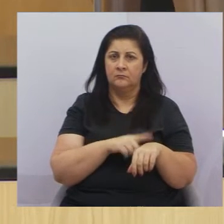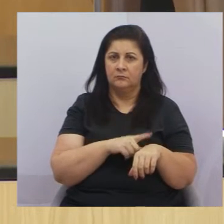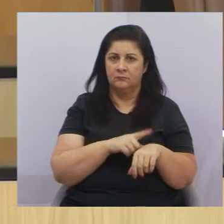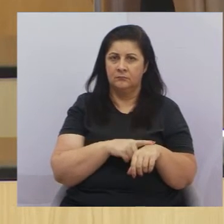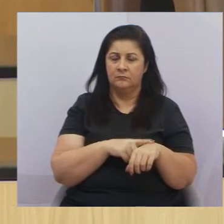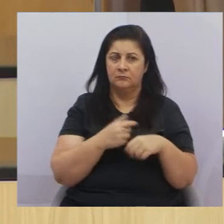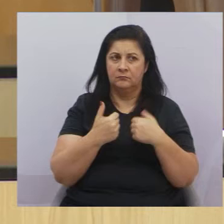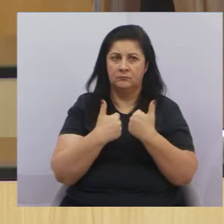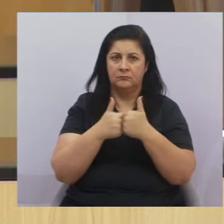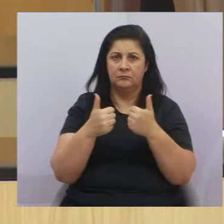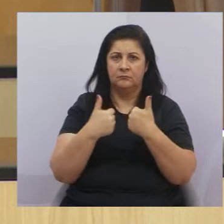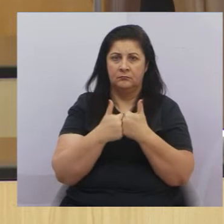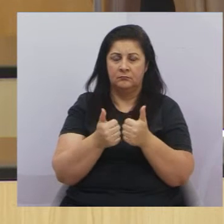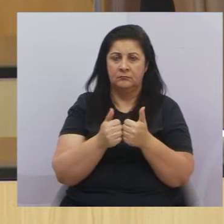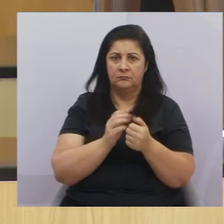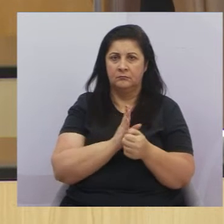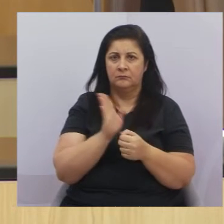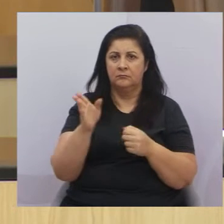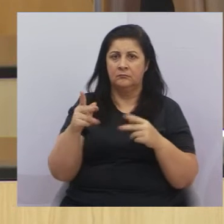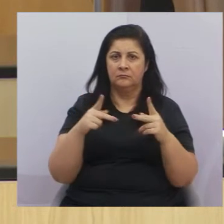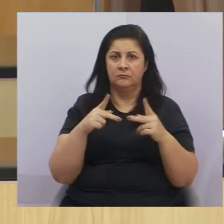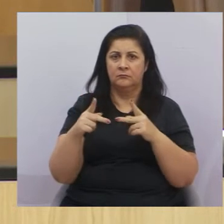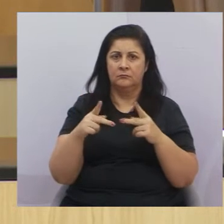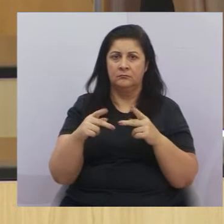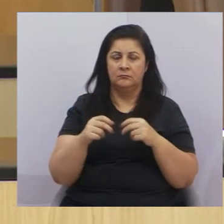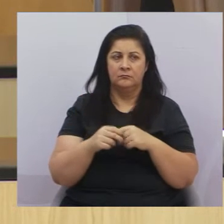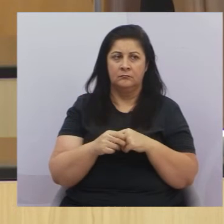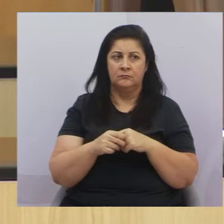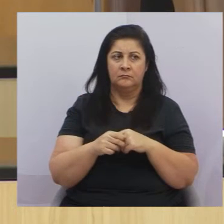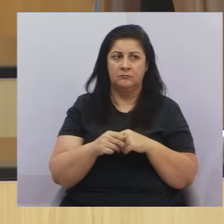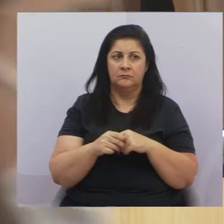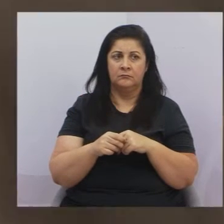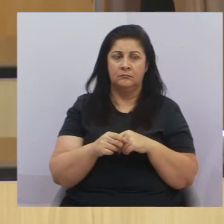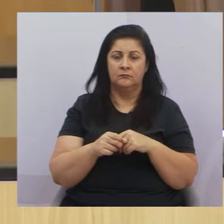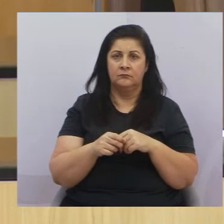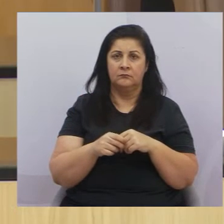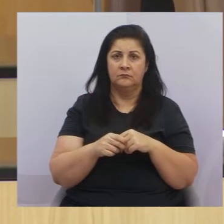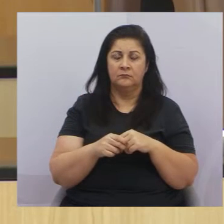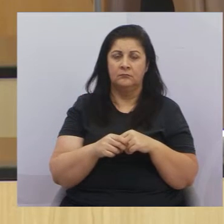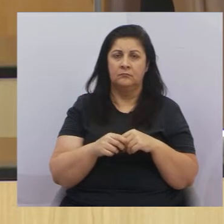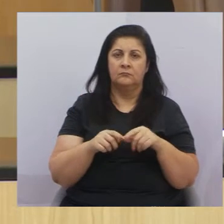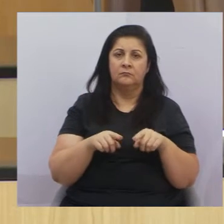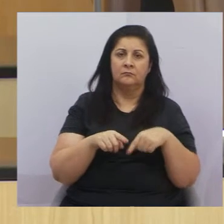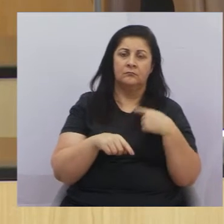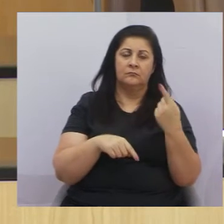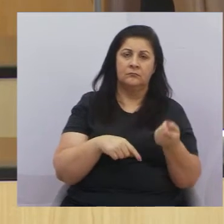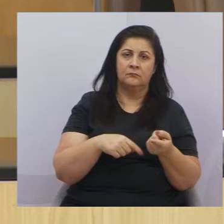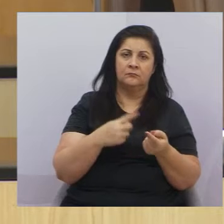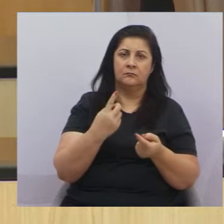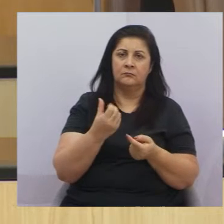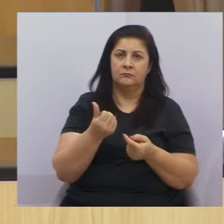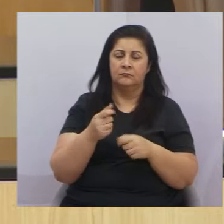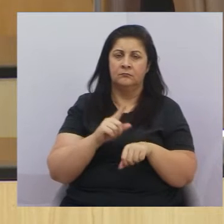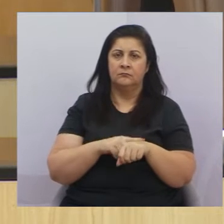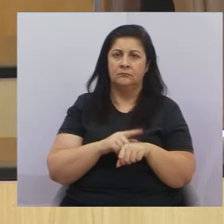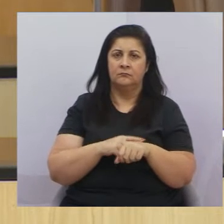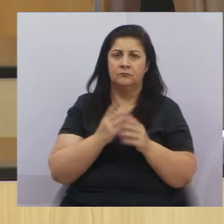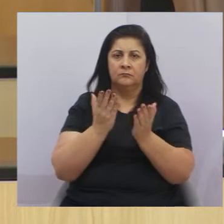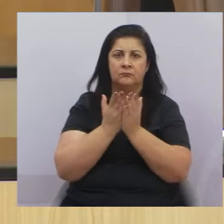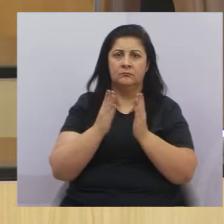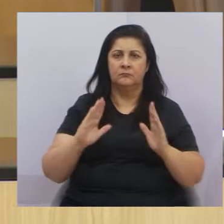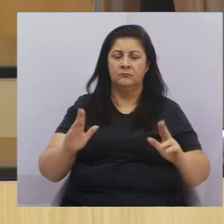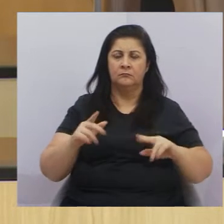Campos, Jacareí, e das 16 horas no sentido inverso foram retirados em razão da pandemia